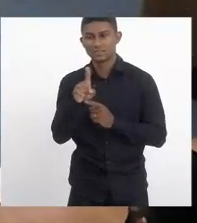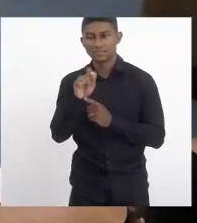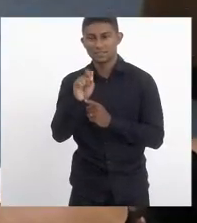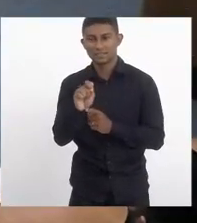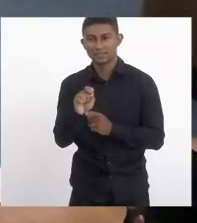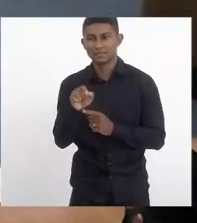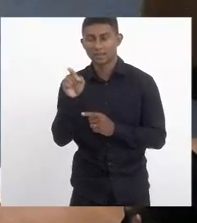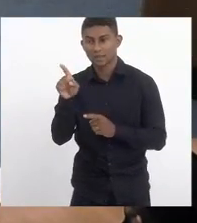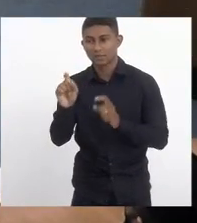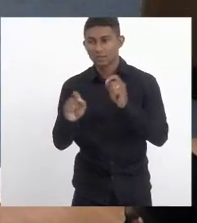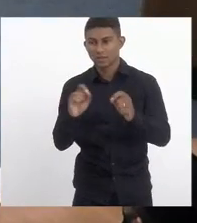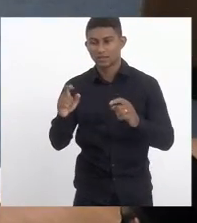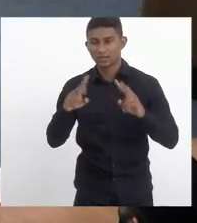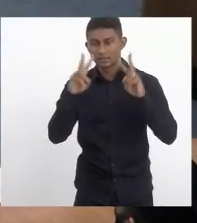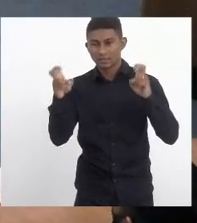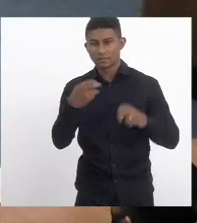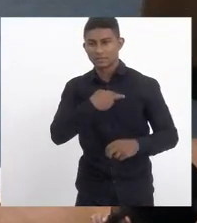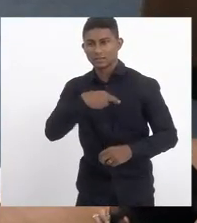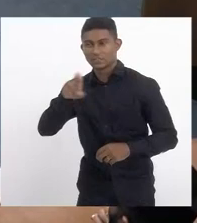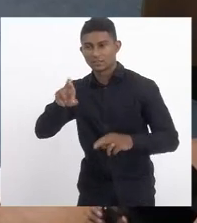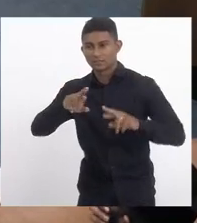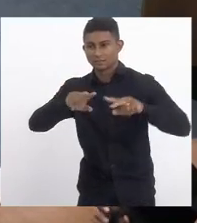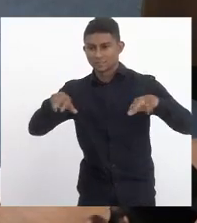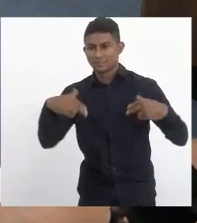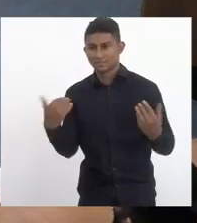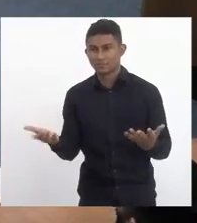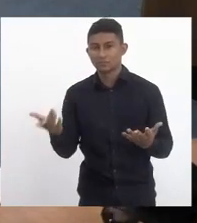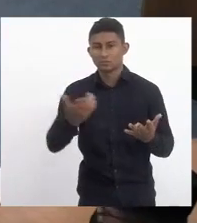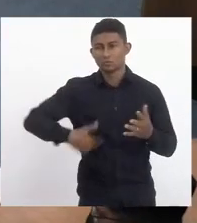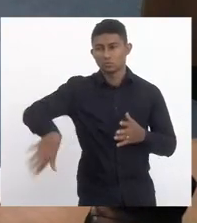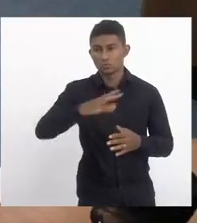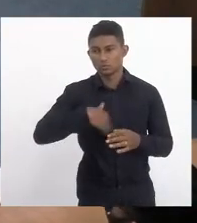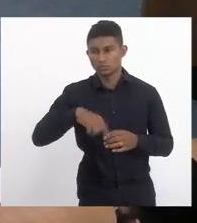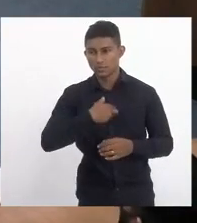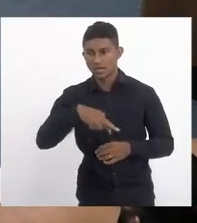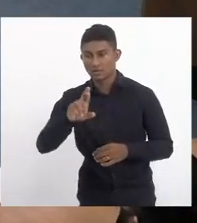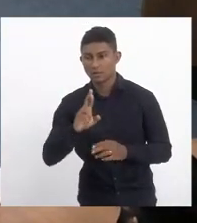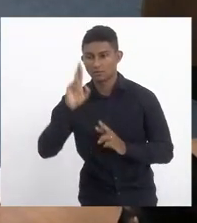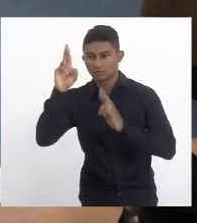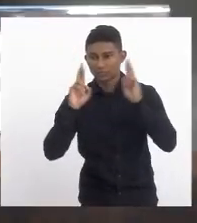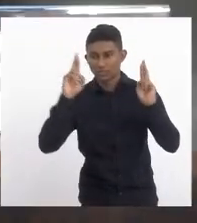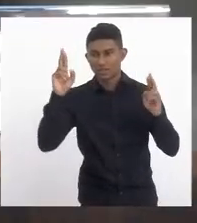Expo Religião, a todas as lideranças religiosas que aqui estão,